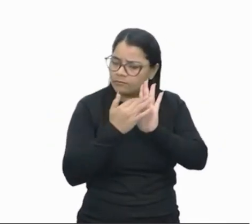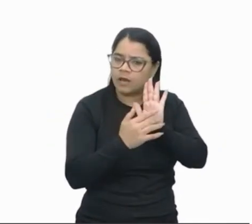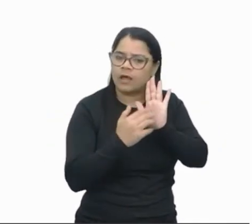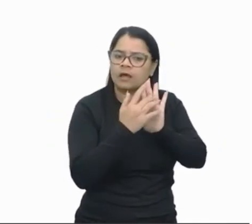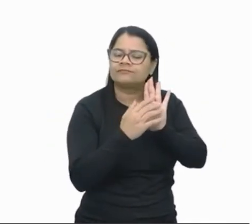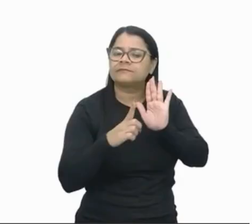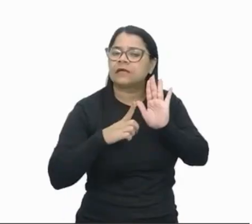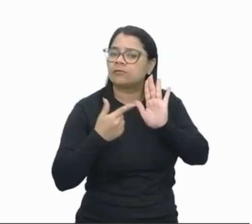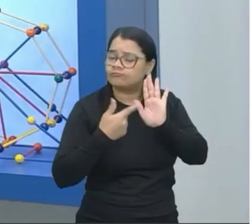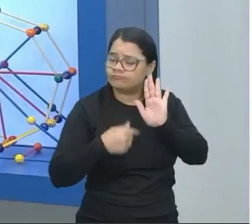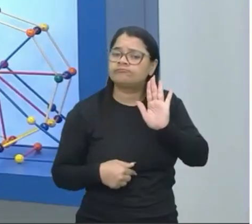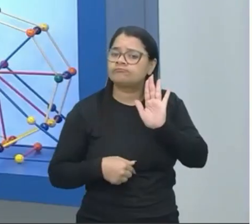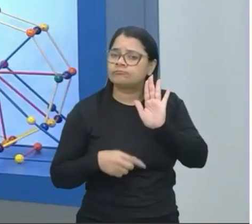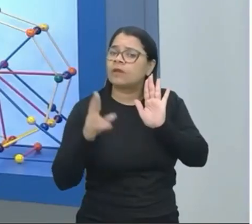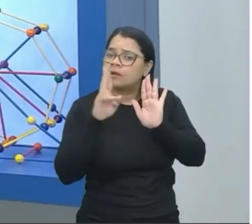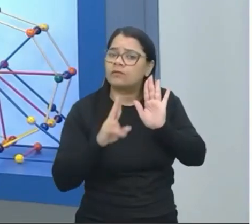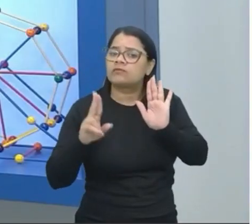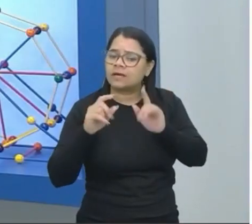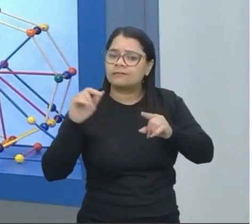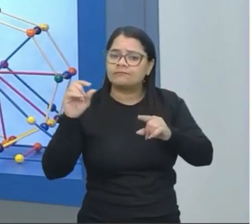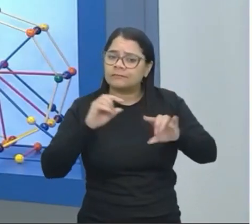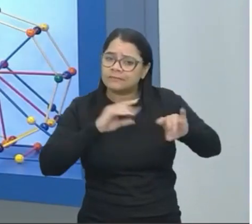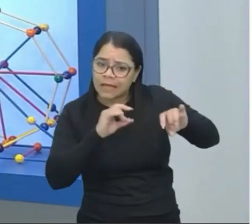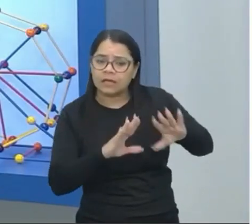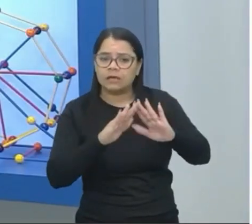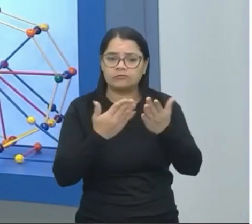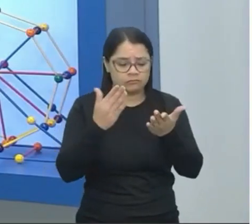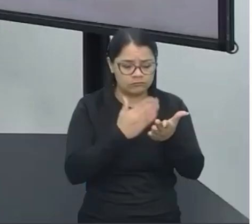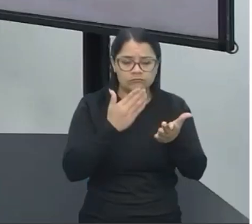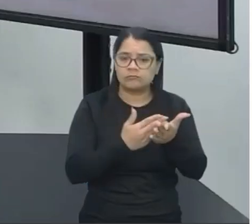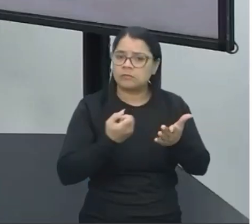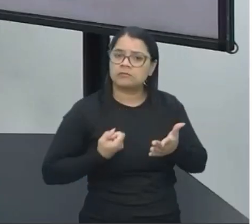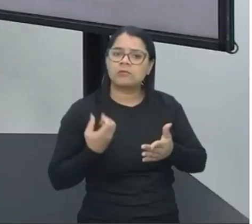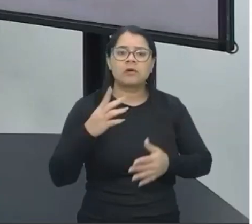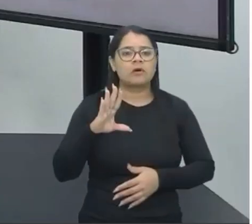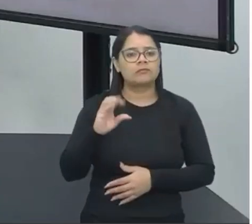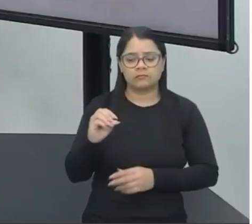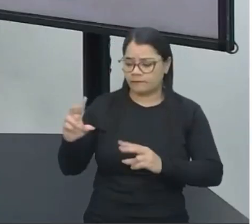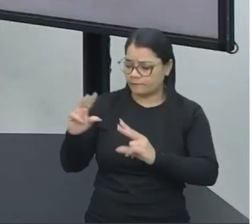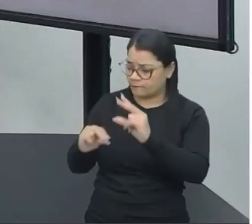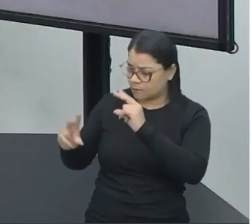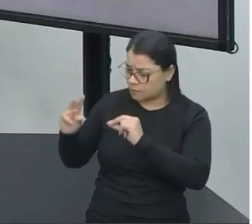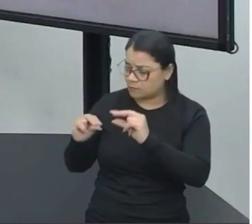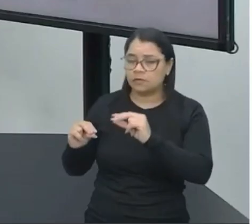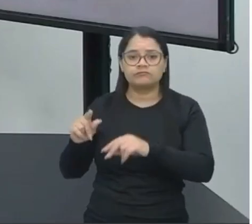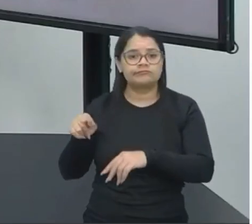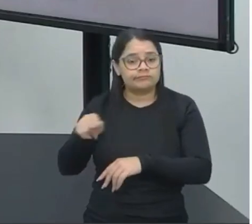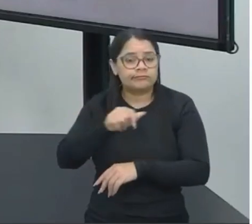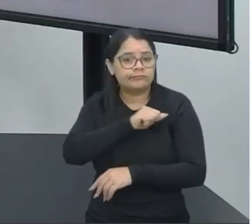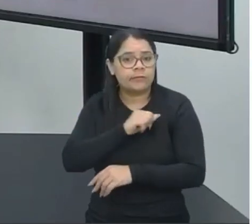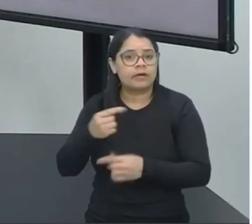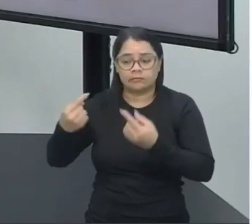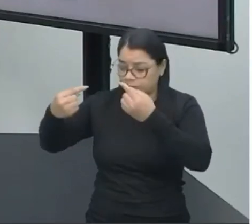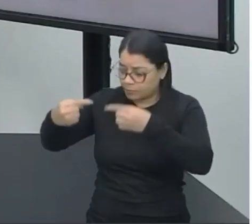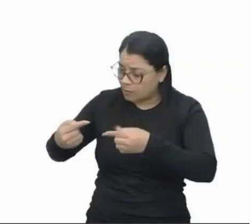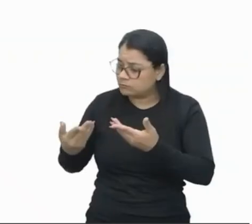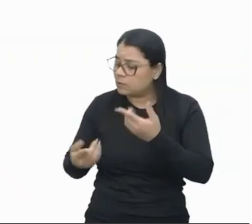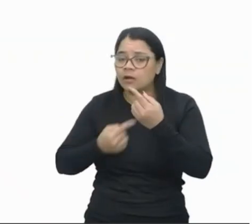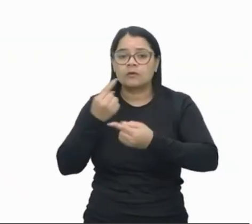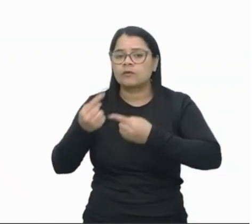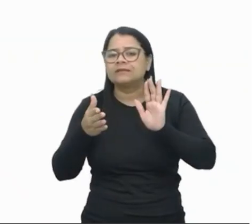aproveitar o gancho e utilizar uma técnica de Lemove, virem e conversem. Os estudantes vão discutir quais seriam